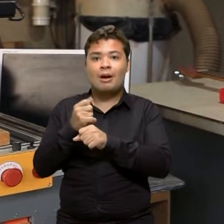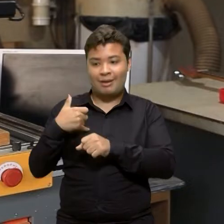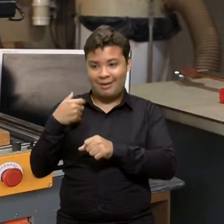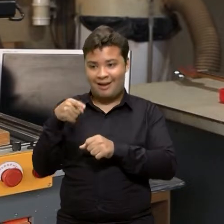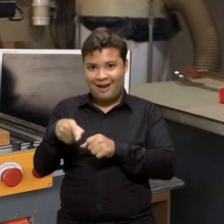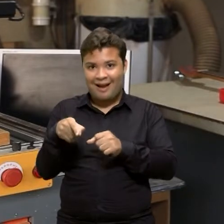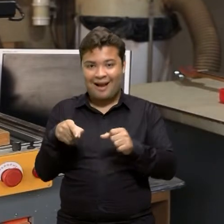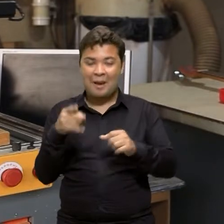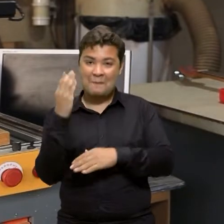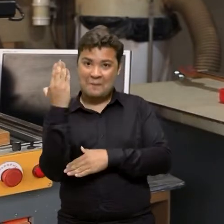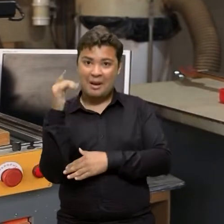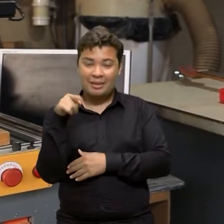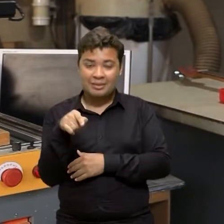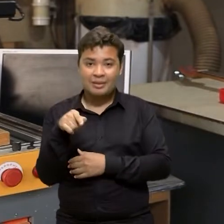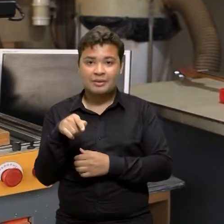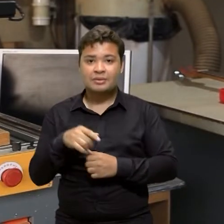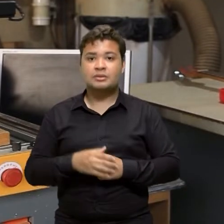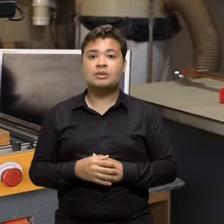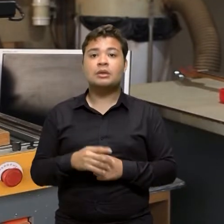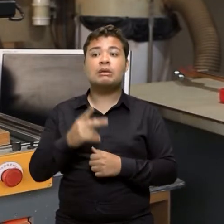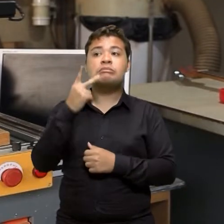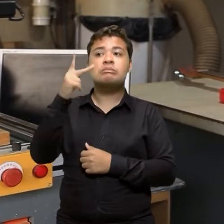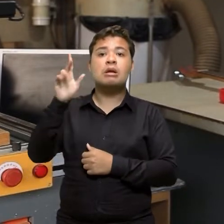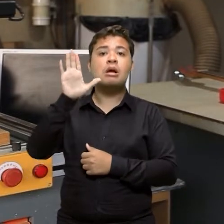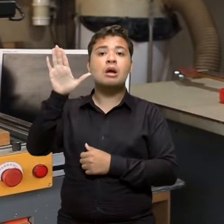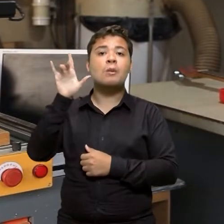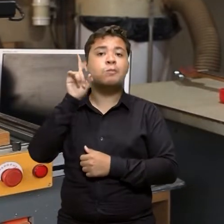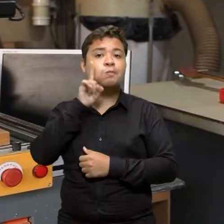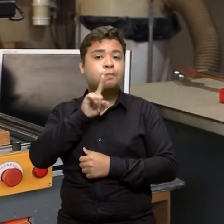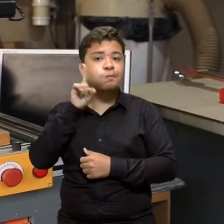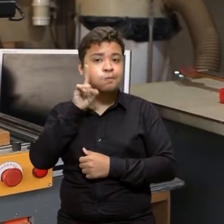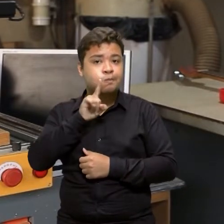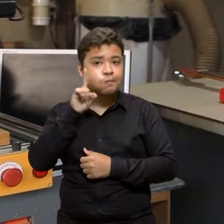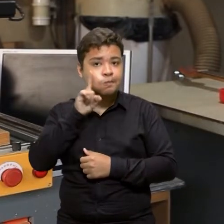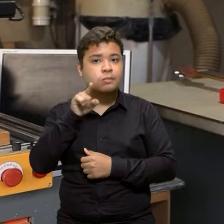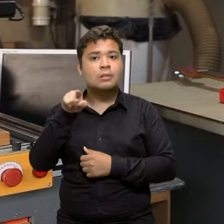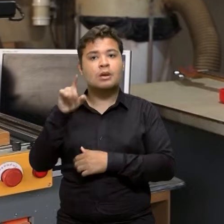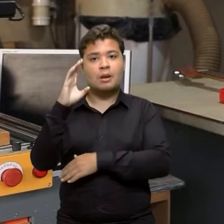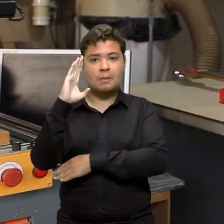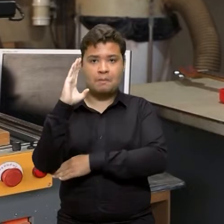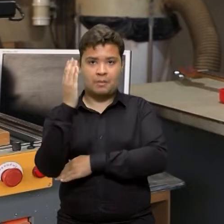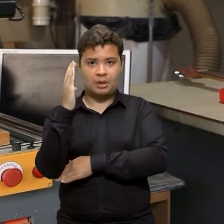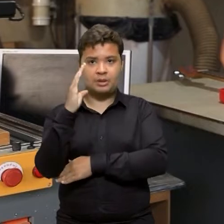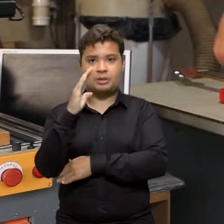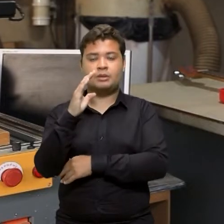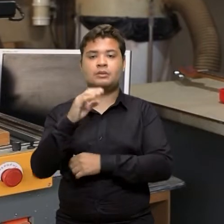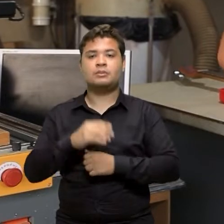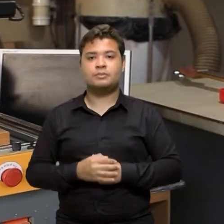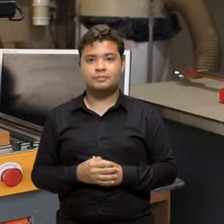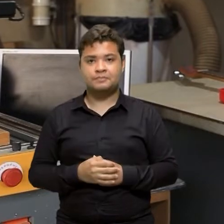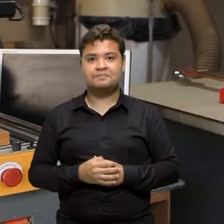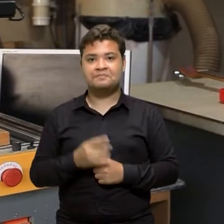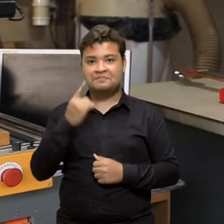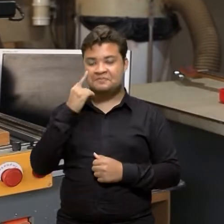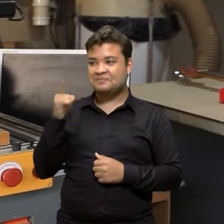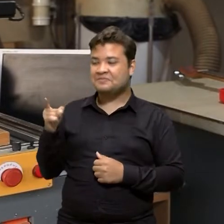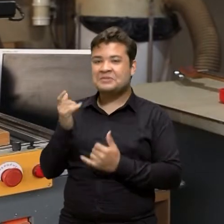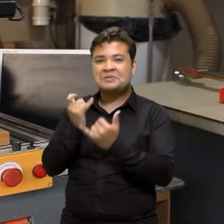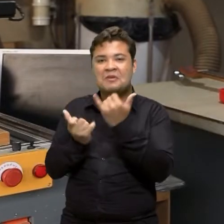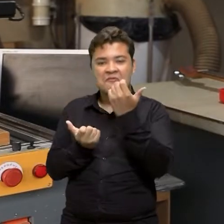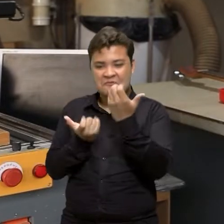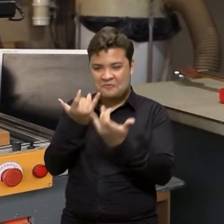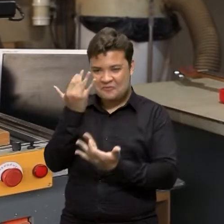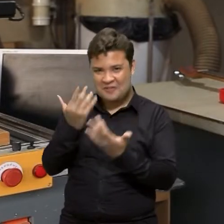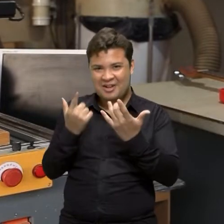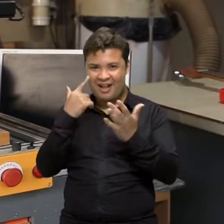idade. E essa madeira é uma madeira que veio dos Estados Unidos, que é um Flamed Maple. Flamed porque ele tem essas riscas aqui, ó, parecendo umas chamas